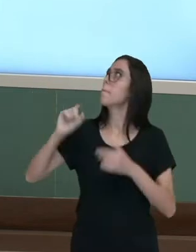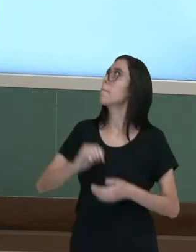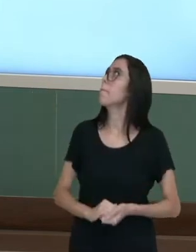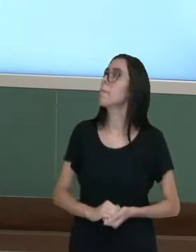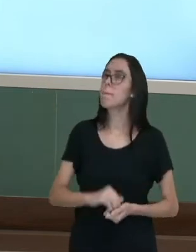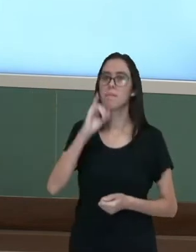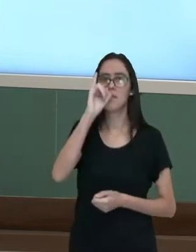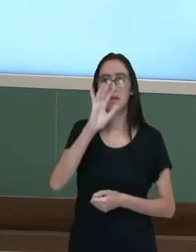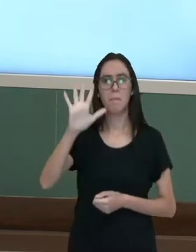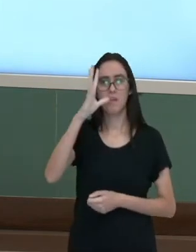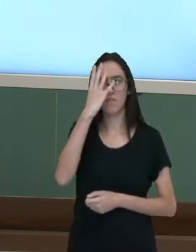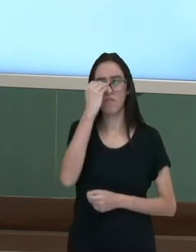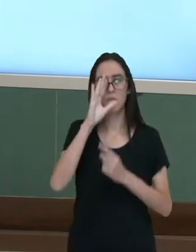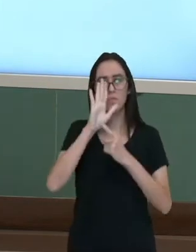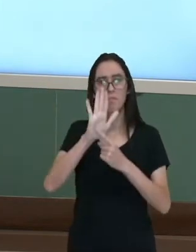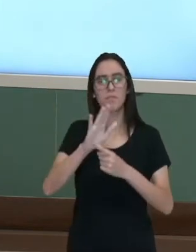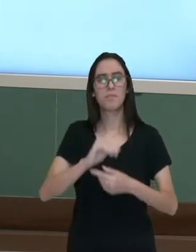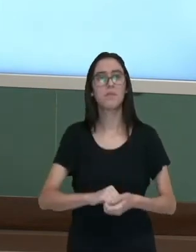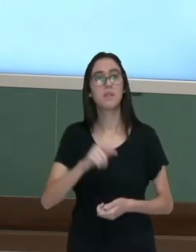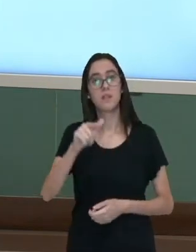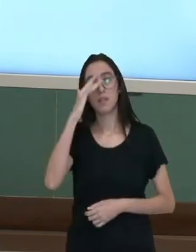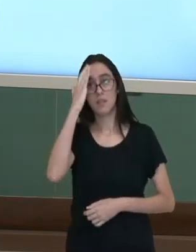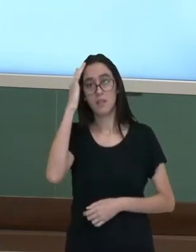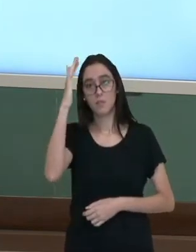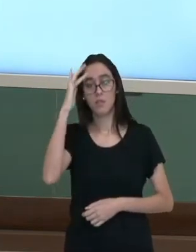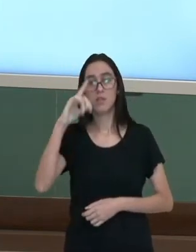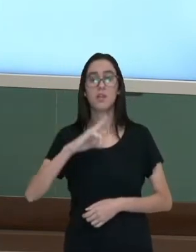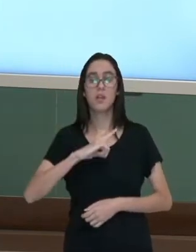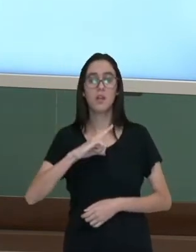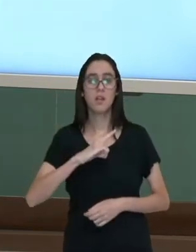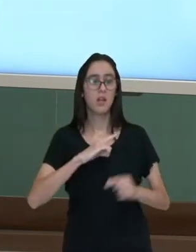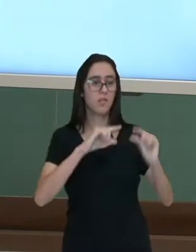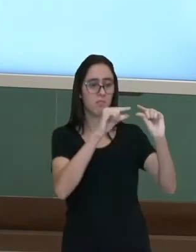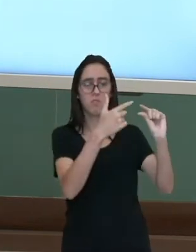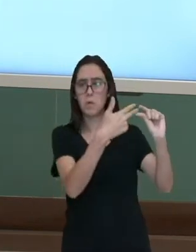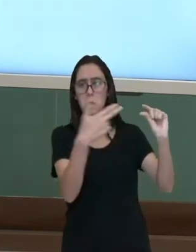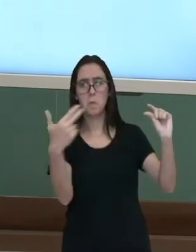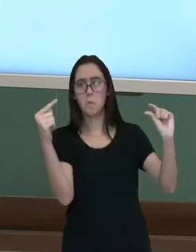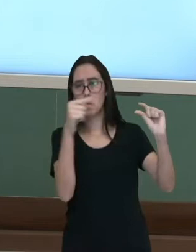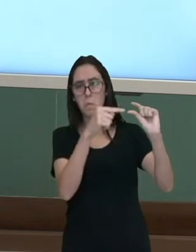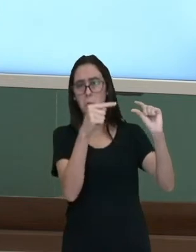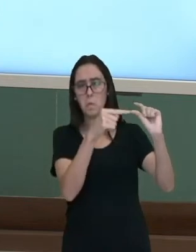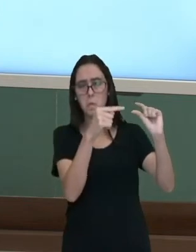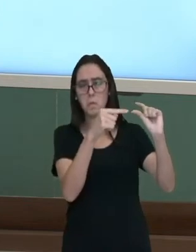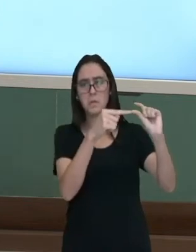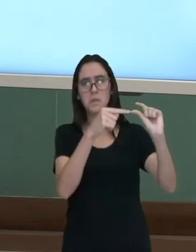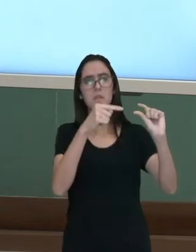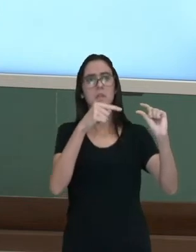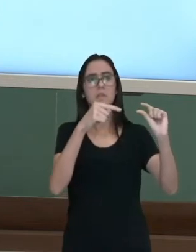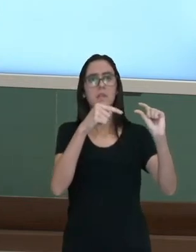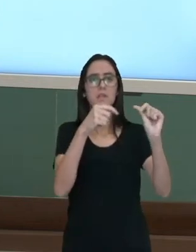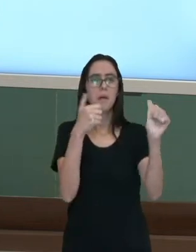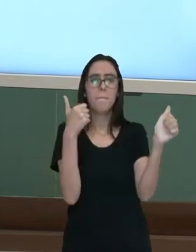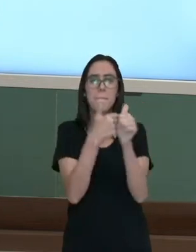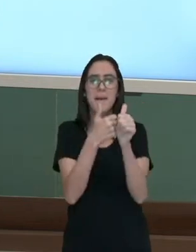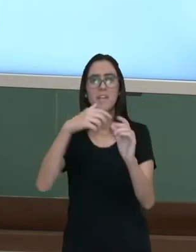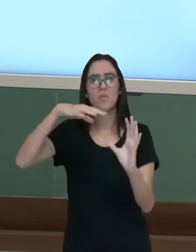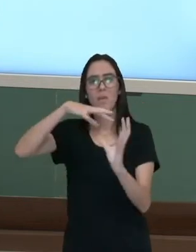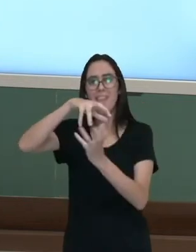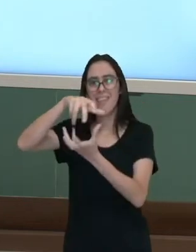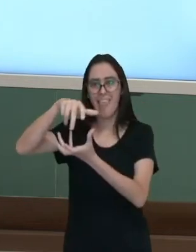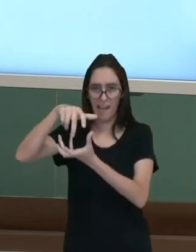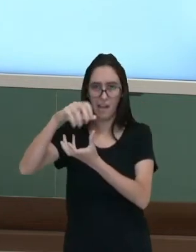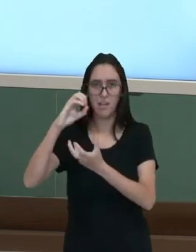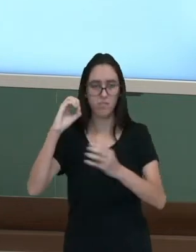Funciona assim. Imagina que existe um corpo sobre a superfície da Terra, ou longe desta, tanto faz, mas que esteja por ali, próximo ao